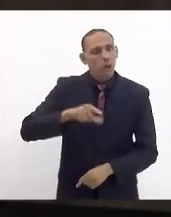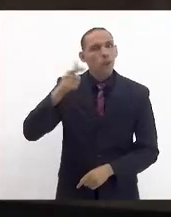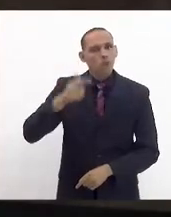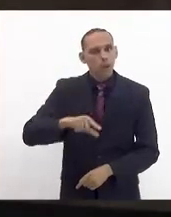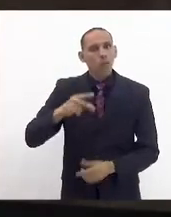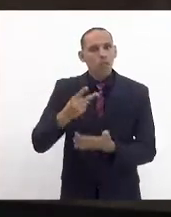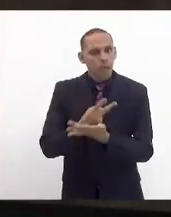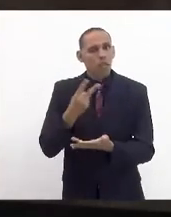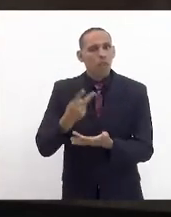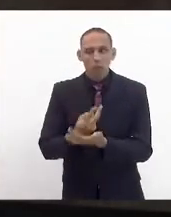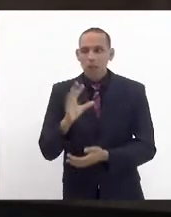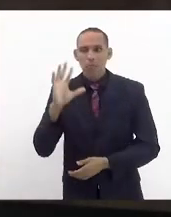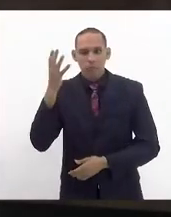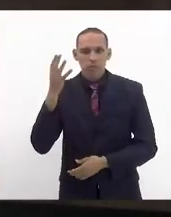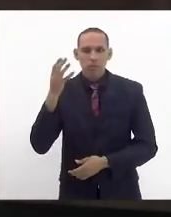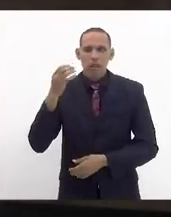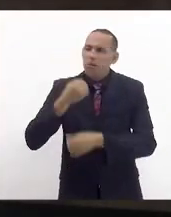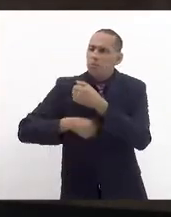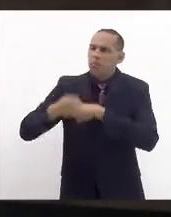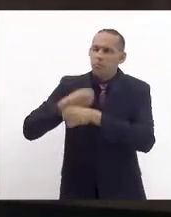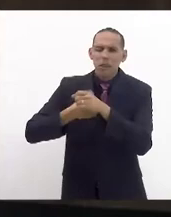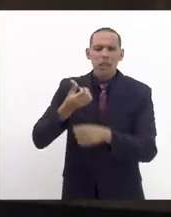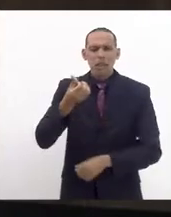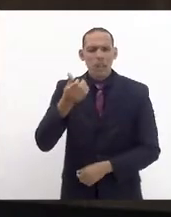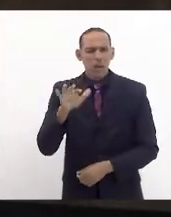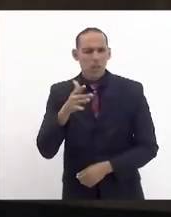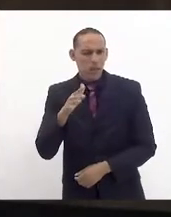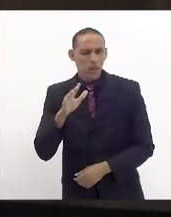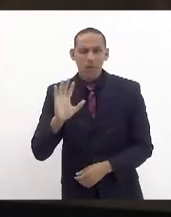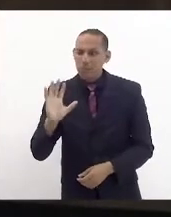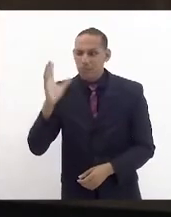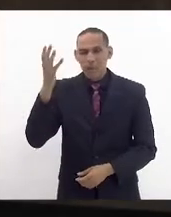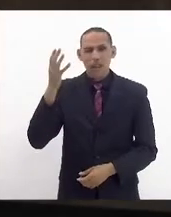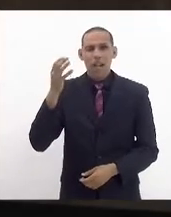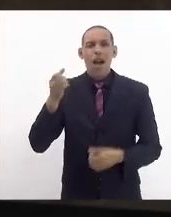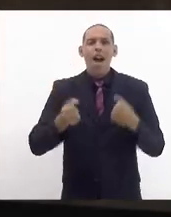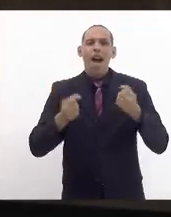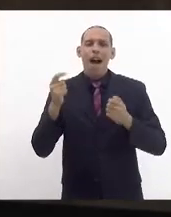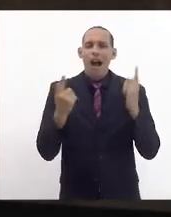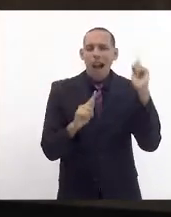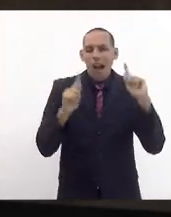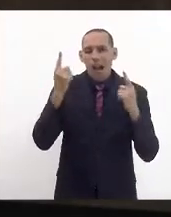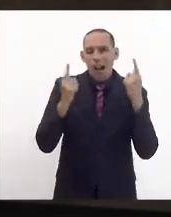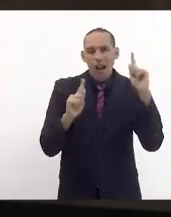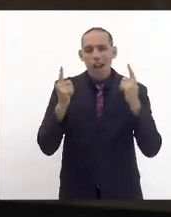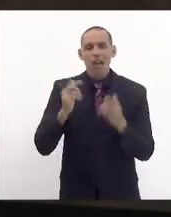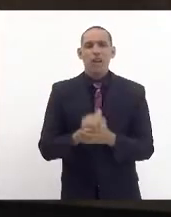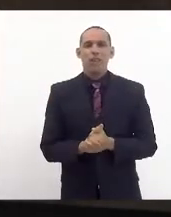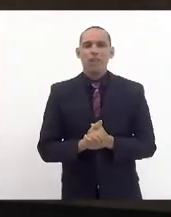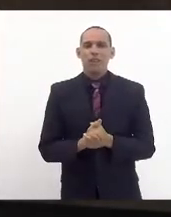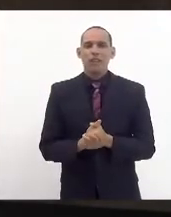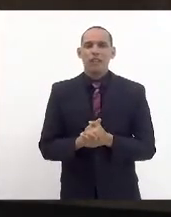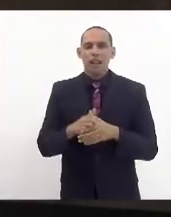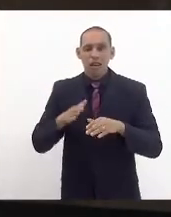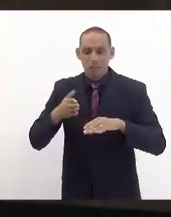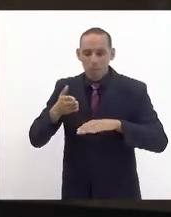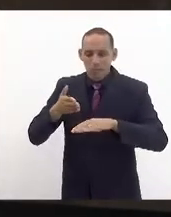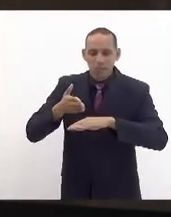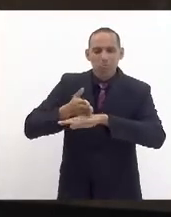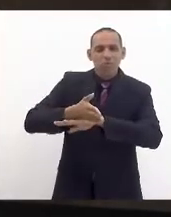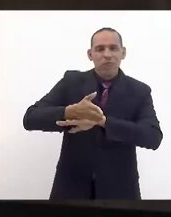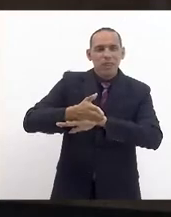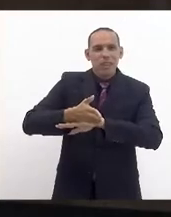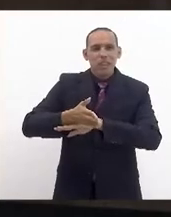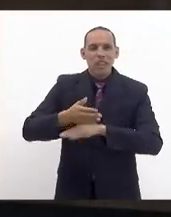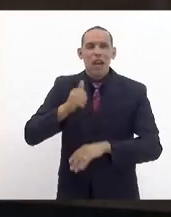Nós tivemos há pouco mais de 6 anos um desastre de um carro alegórico que atropelou e